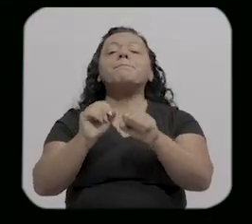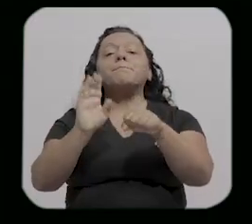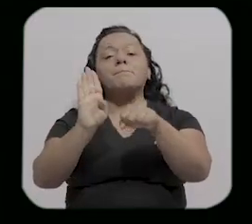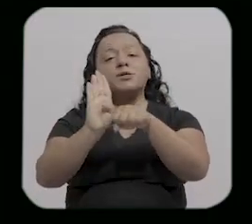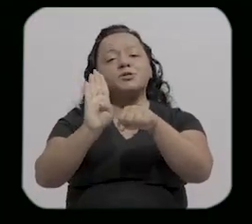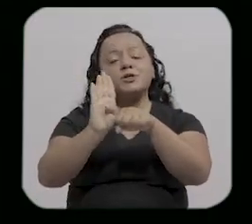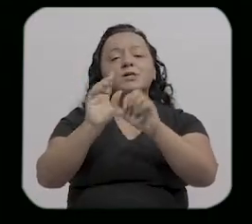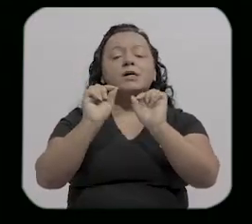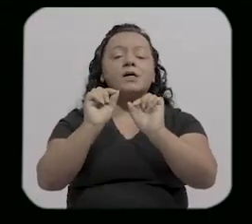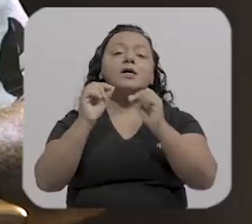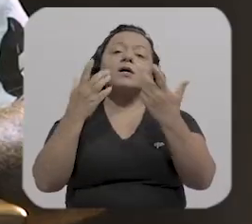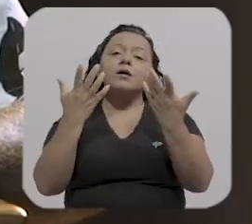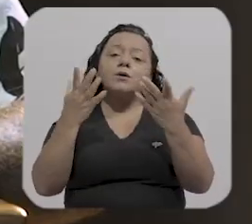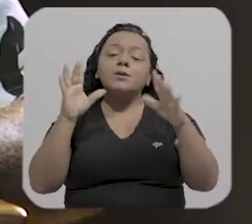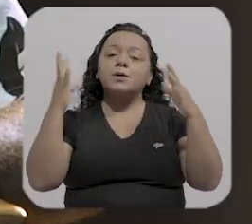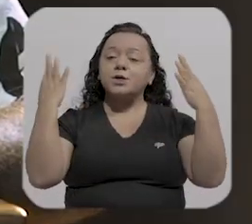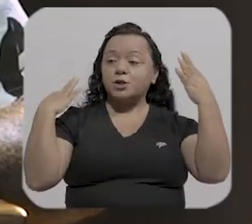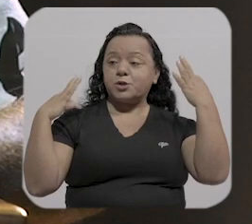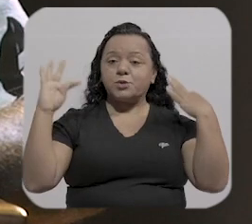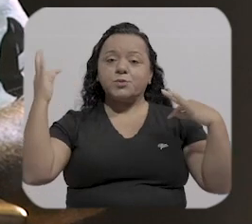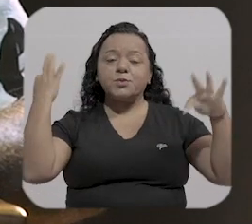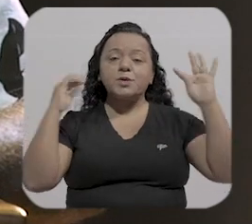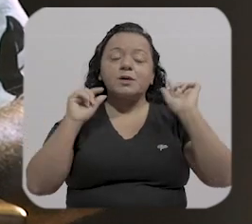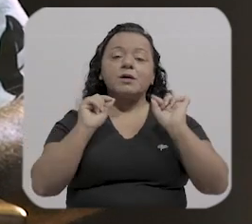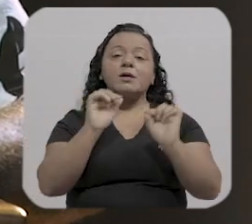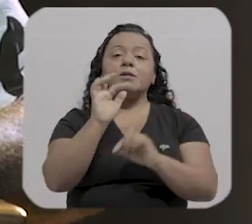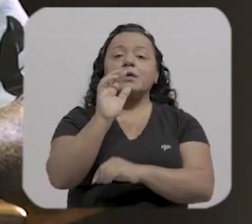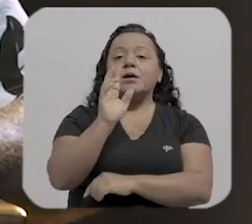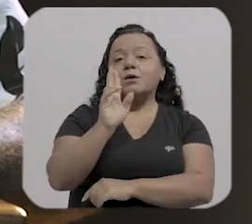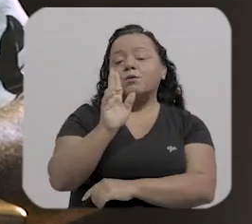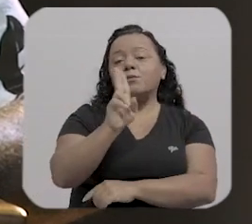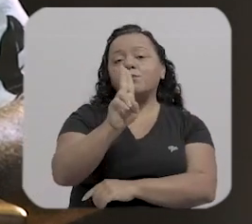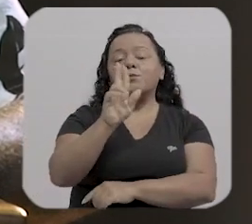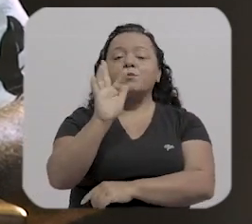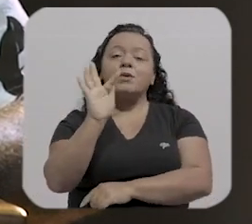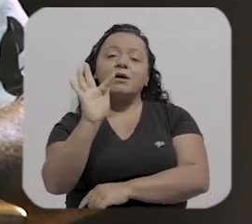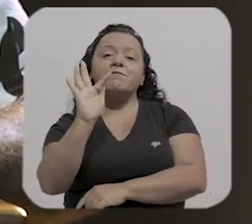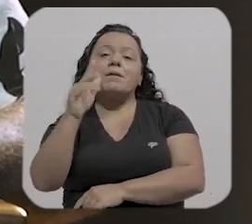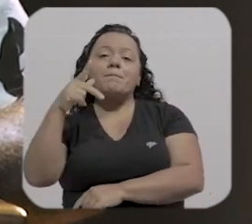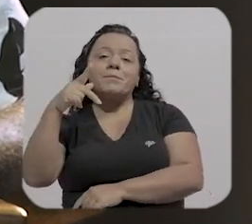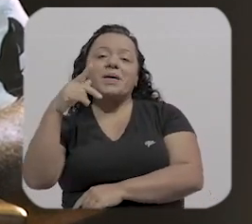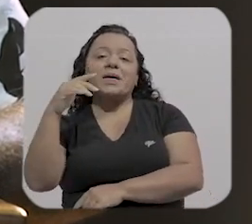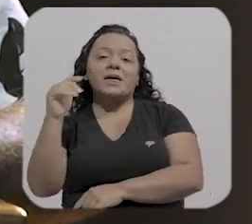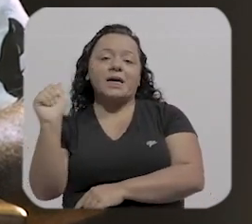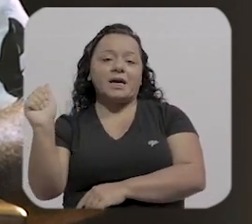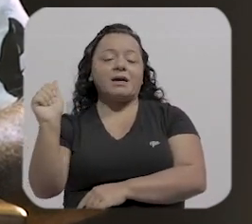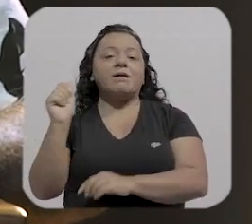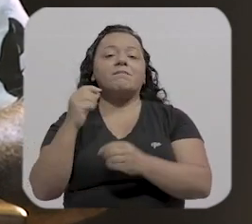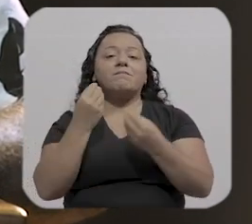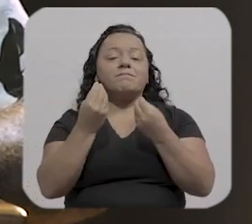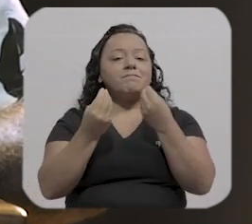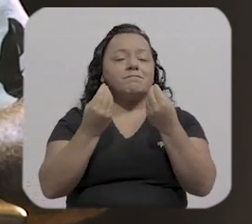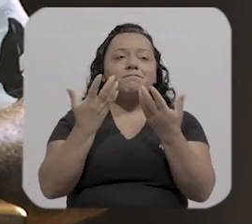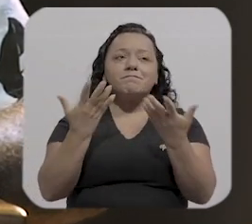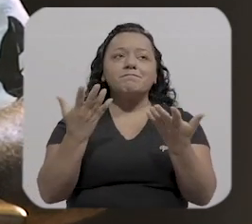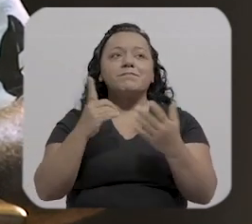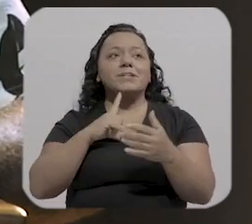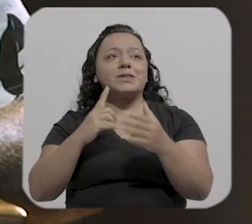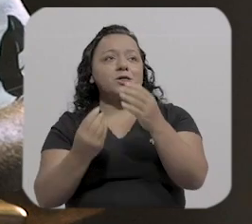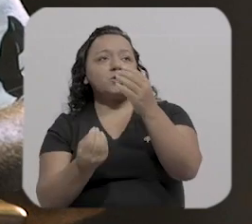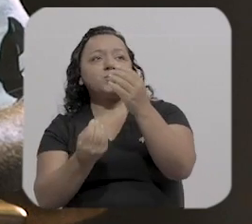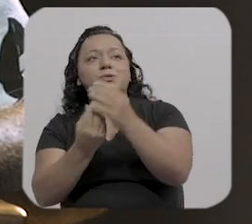né? Bacharelado em turismo, né? Na UFPA. Então, surge lá, na UFPA,